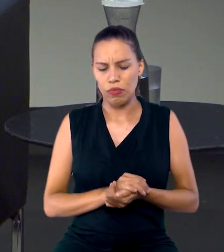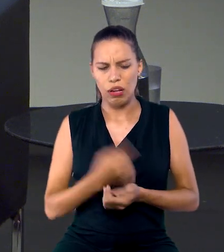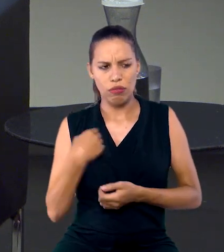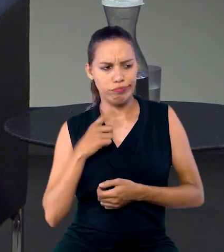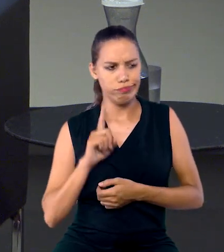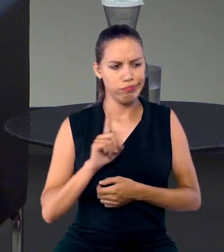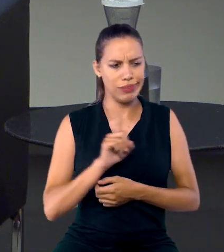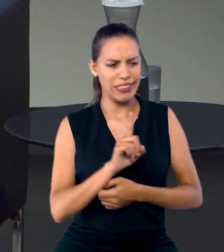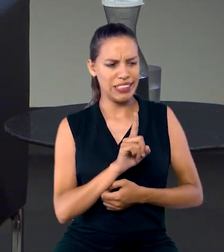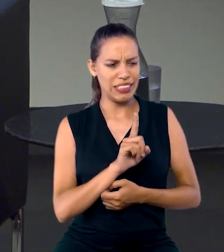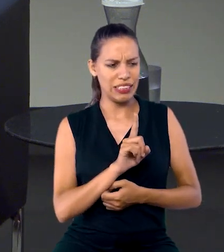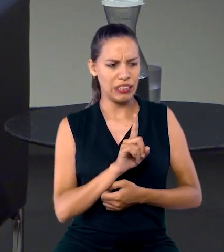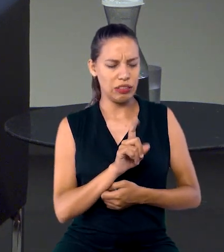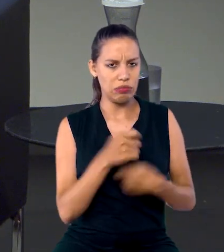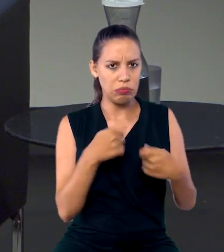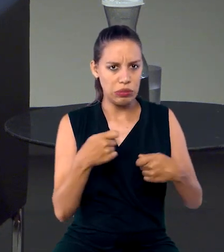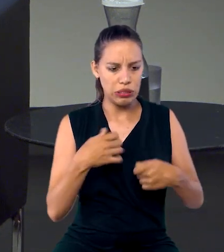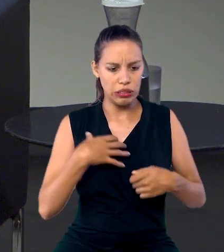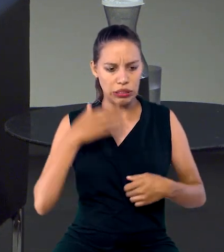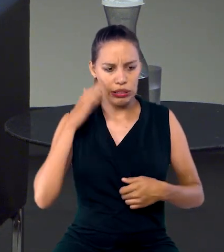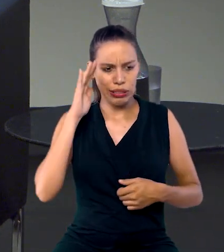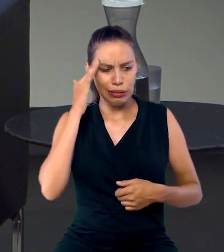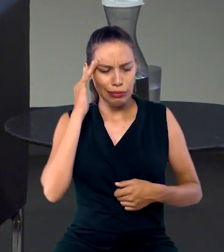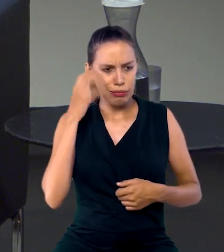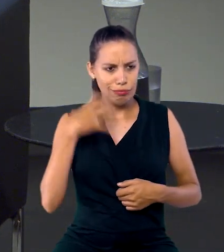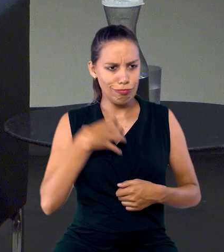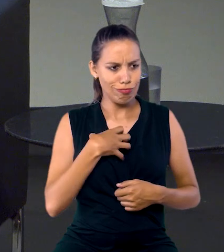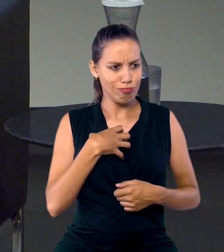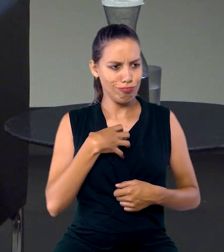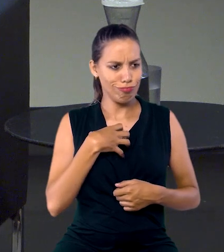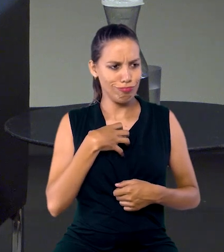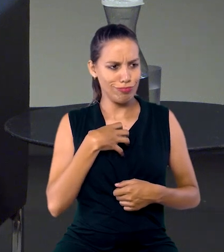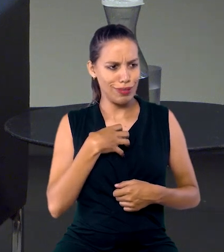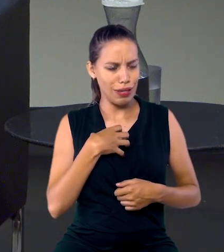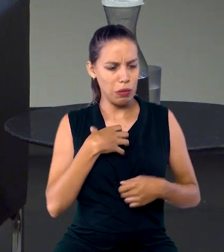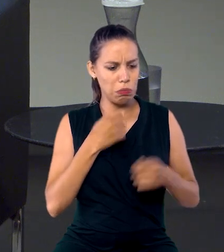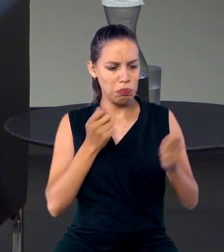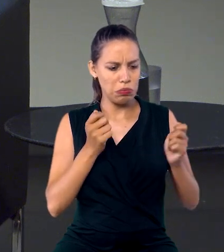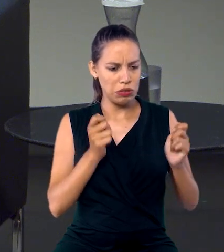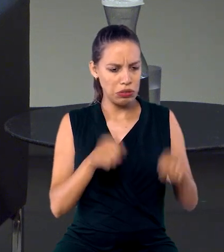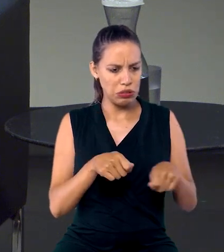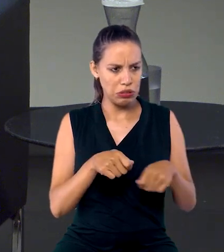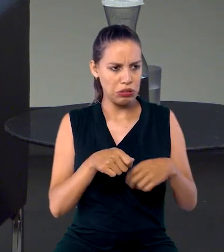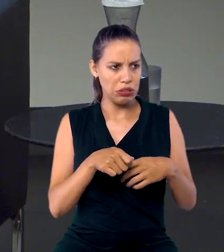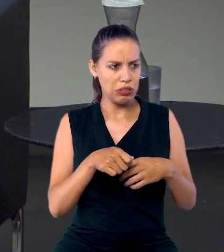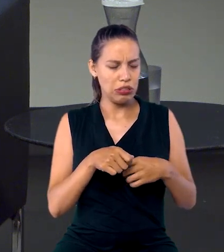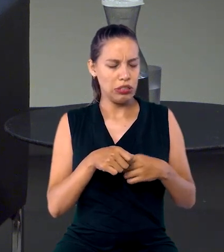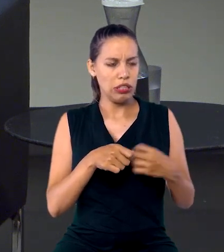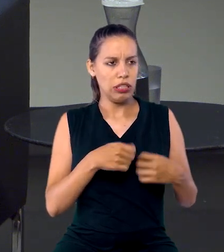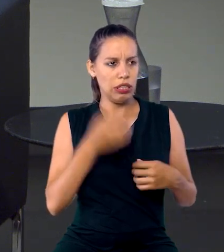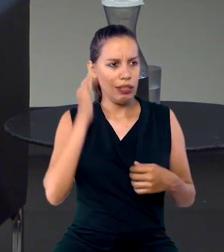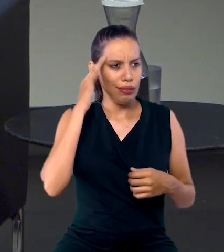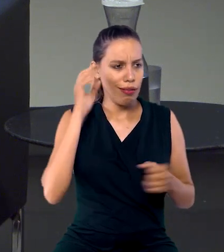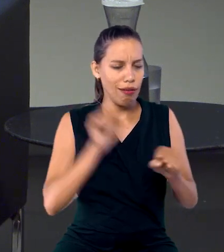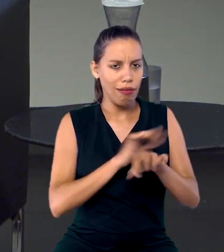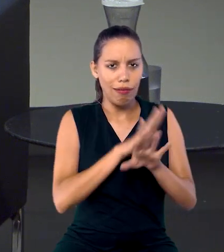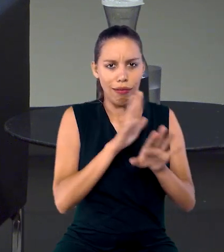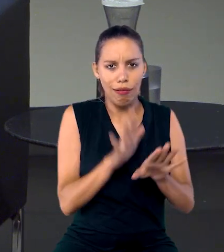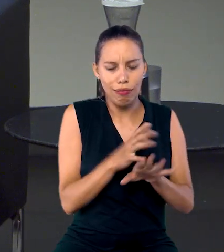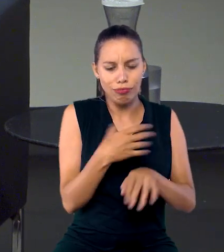eu preciso encontrar uma maneira de fazer essa escuta sem que essa escuta se torne uma violência.